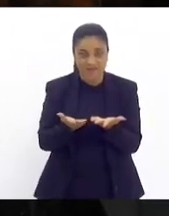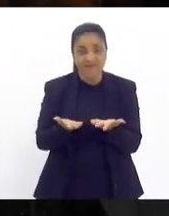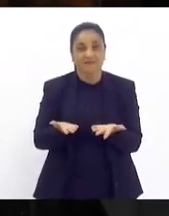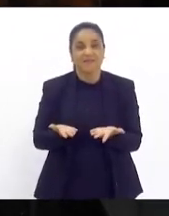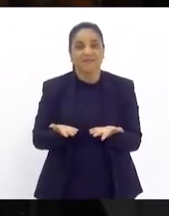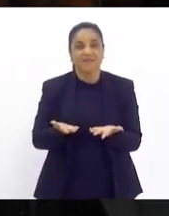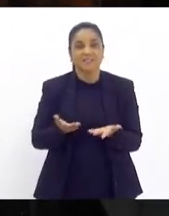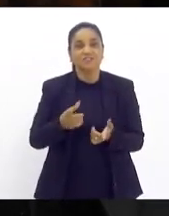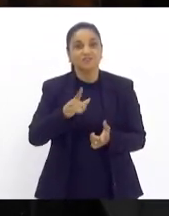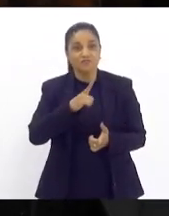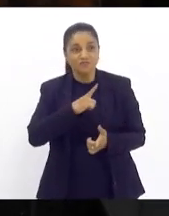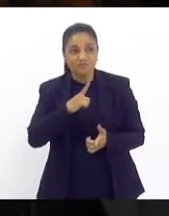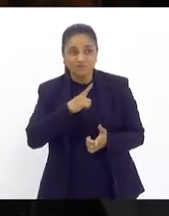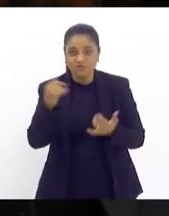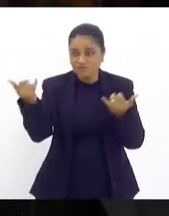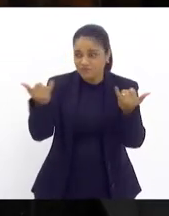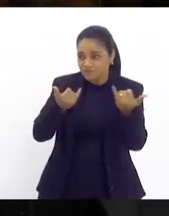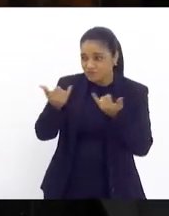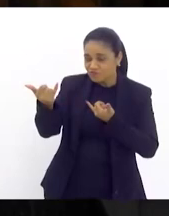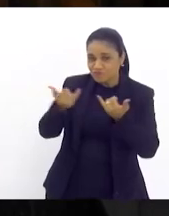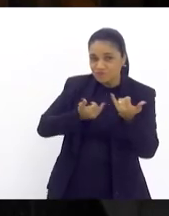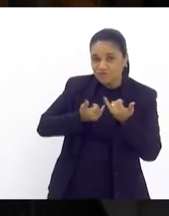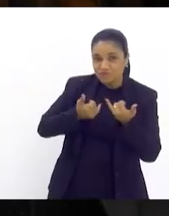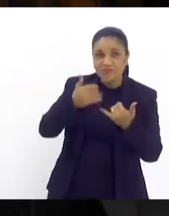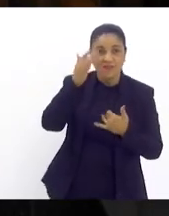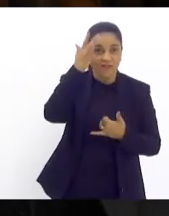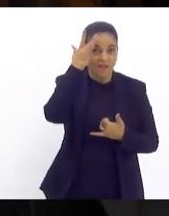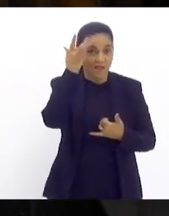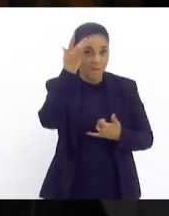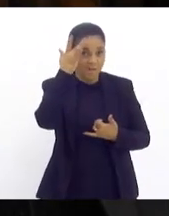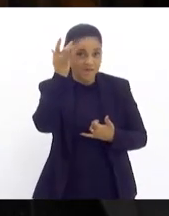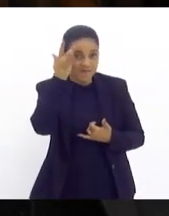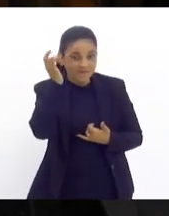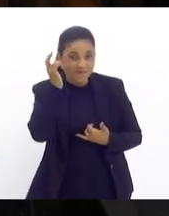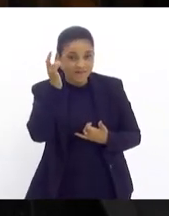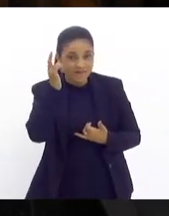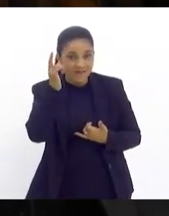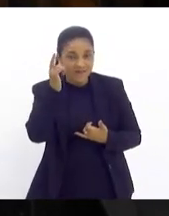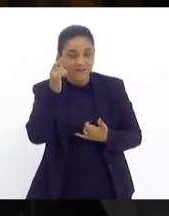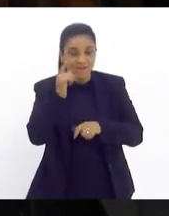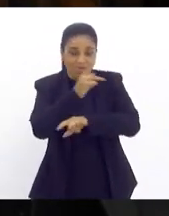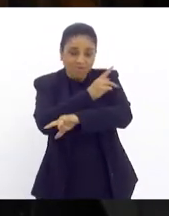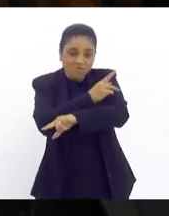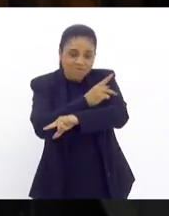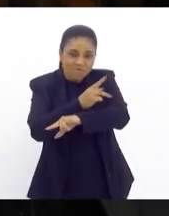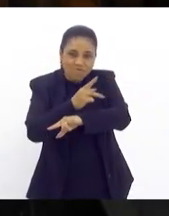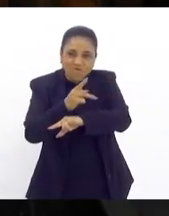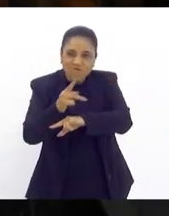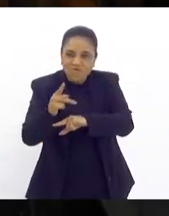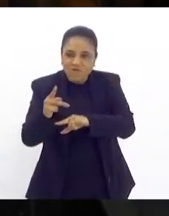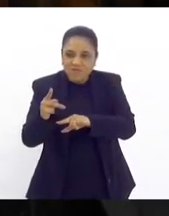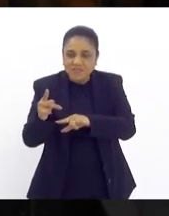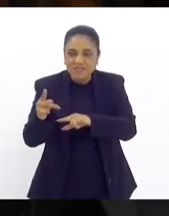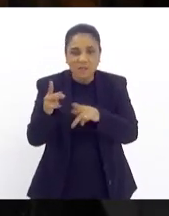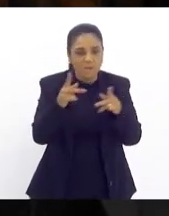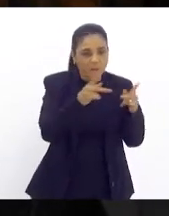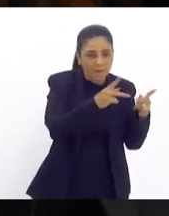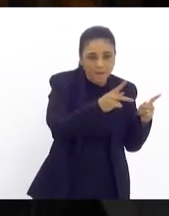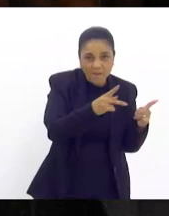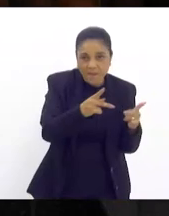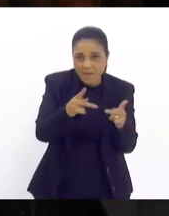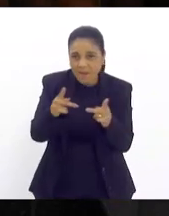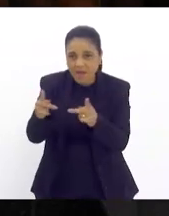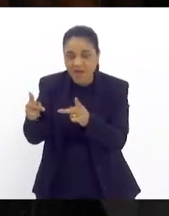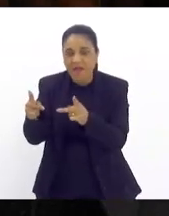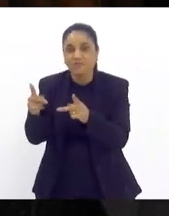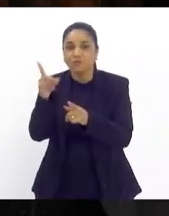tivemos notícia que no dia de amanhã em outubro de visitas sobre o